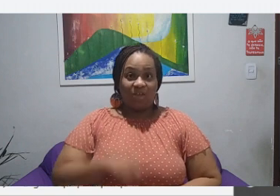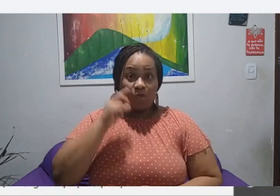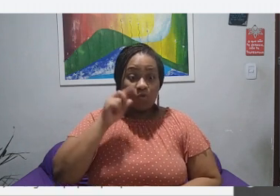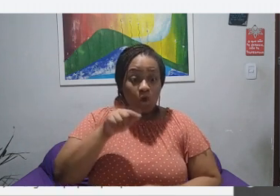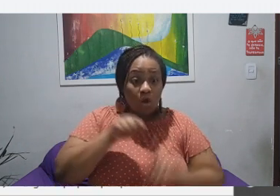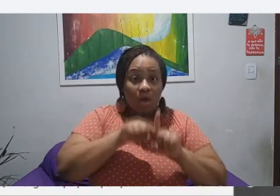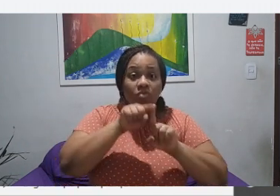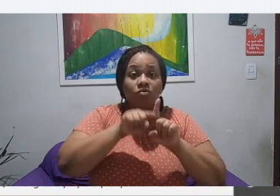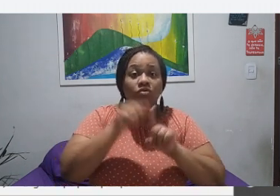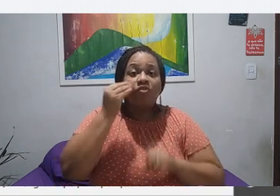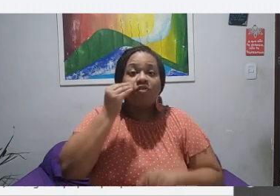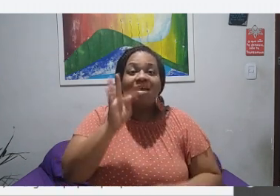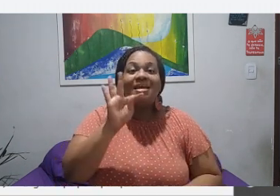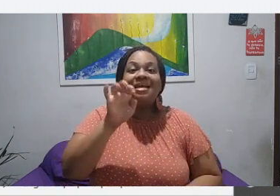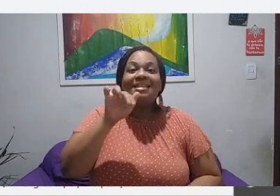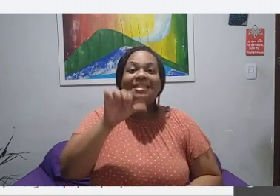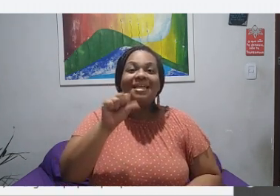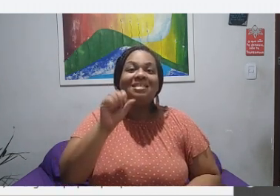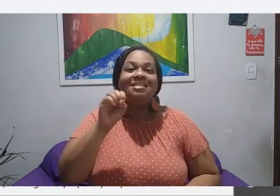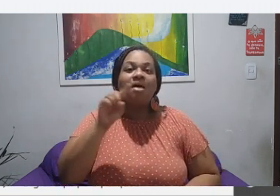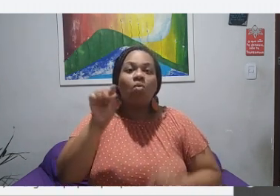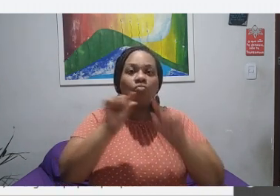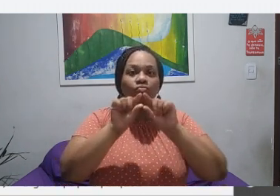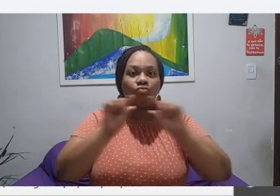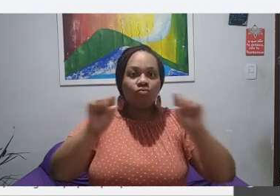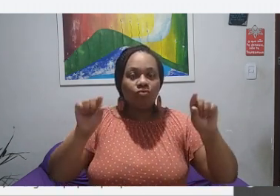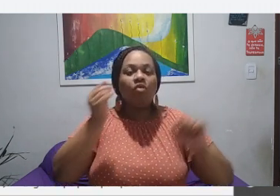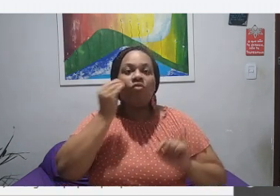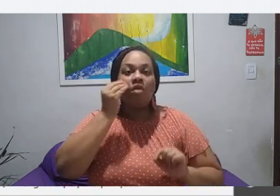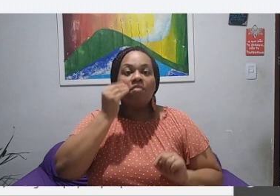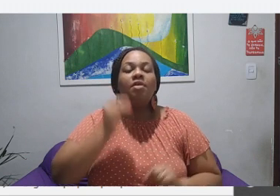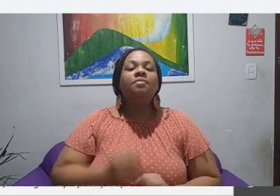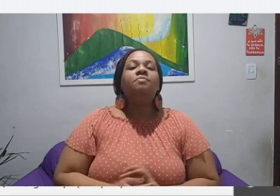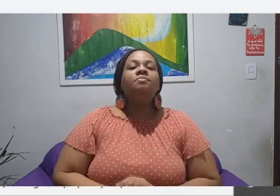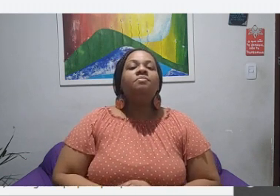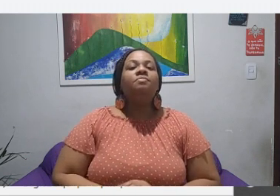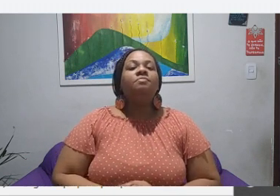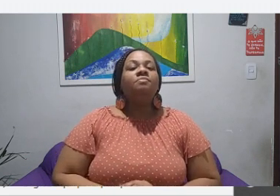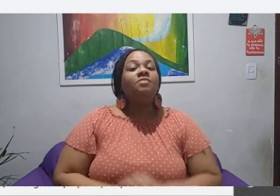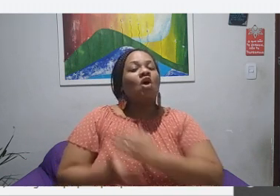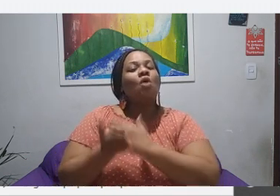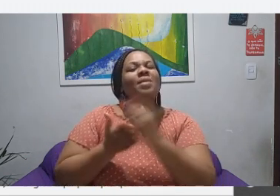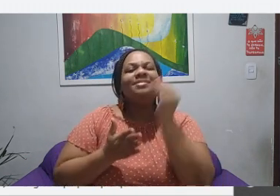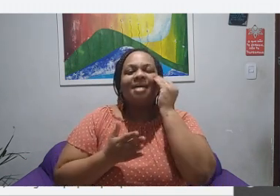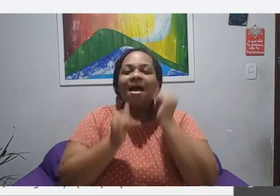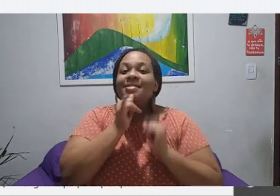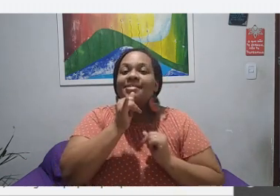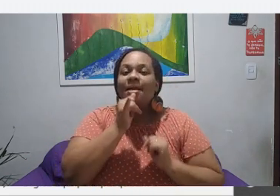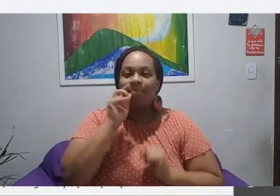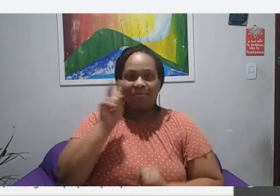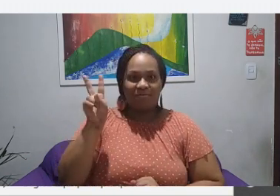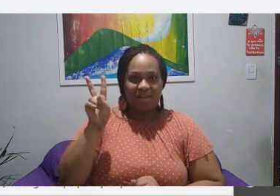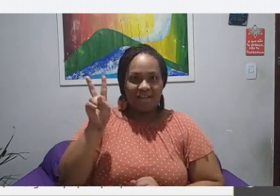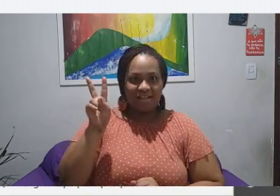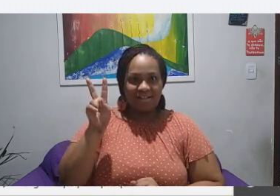A gente vai colocar aqui para medir tensão, tá aqui ó, modo tensão, e vamos iniciar a